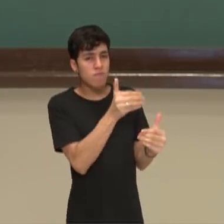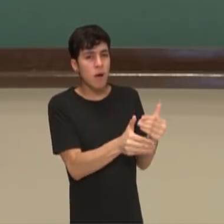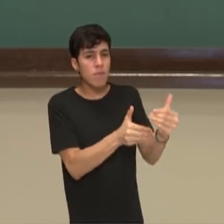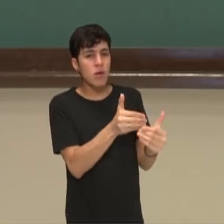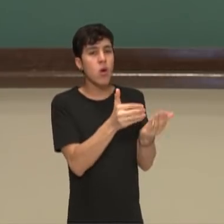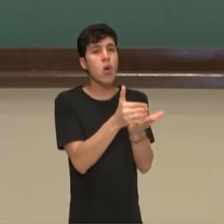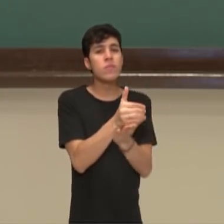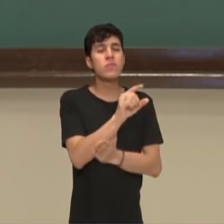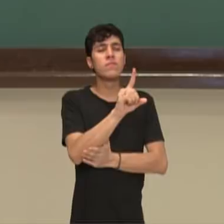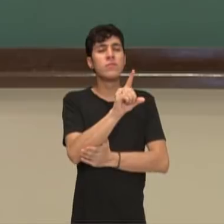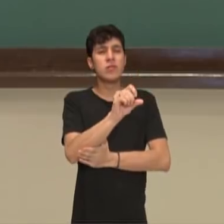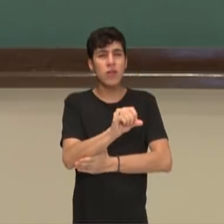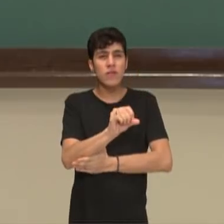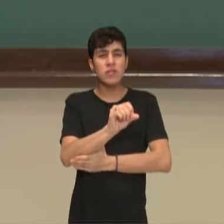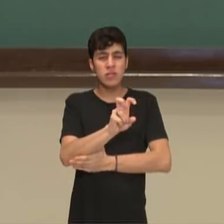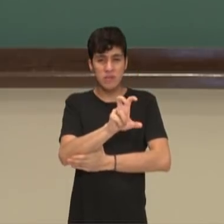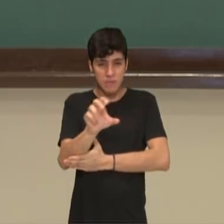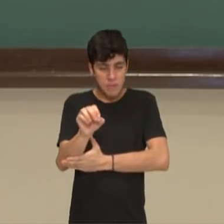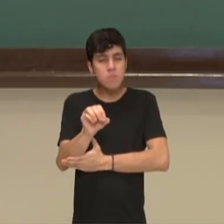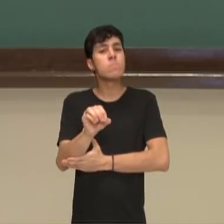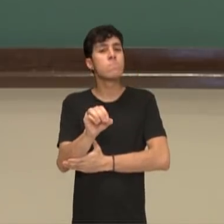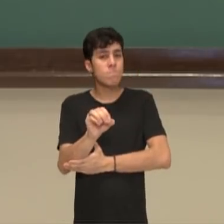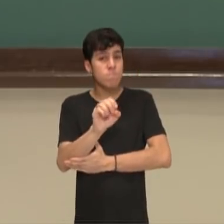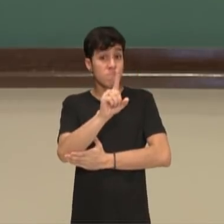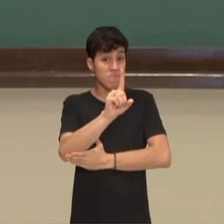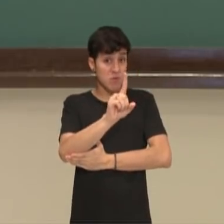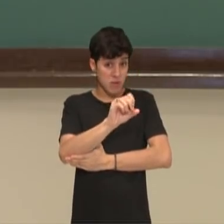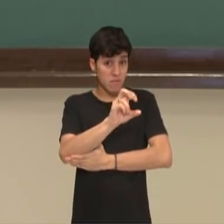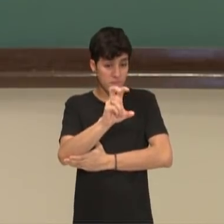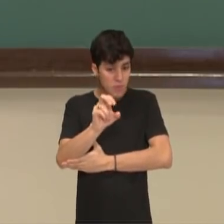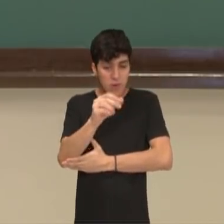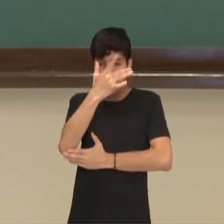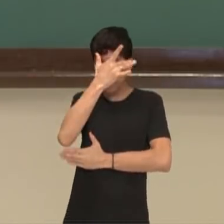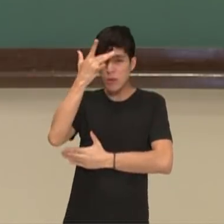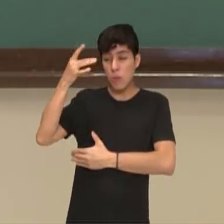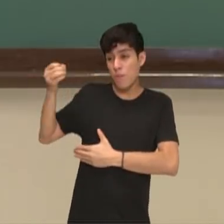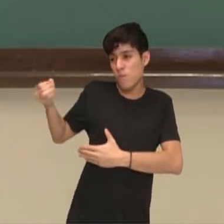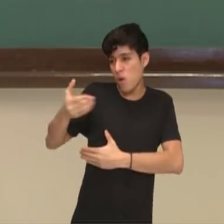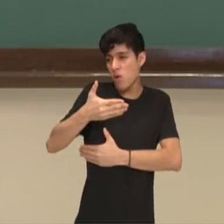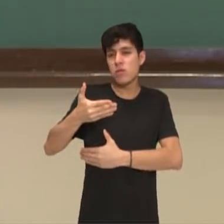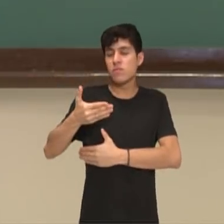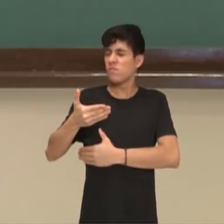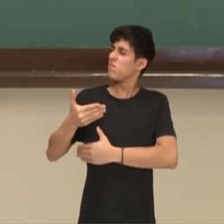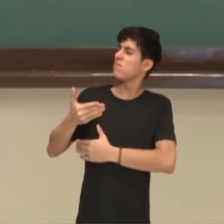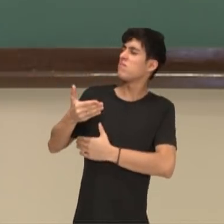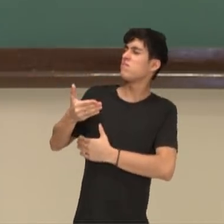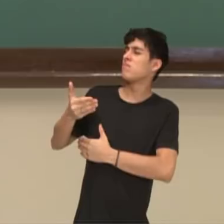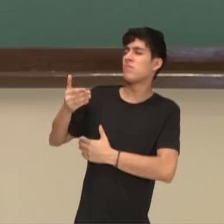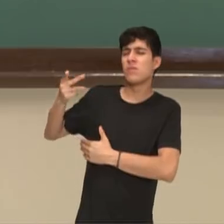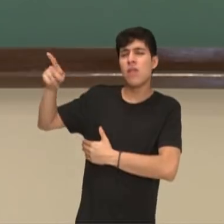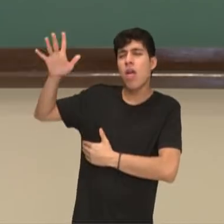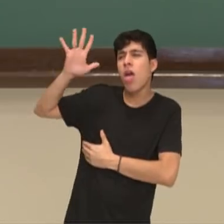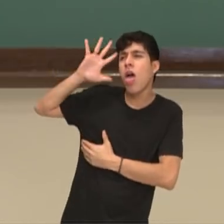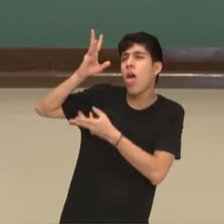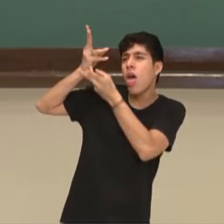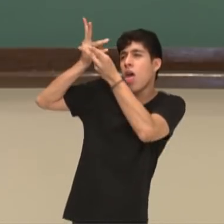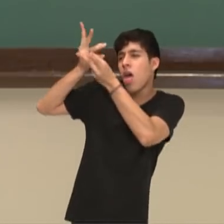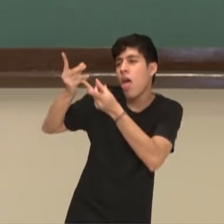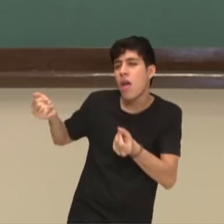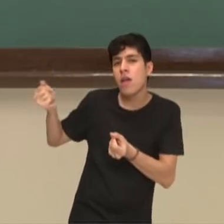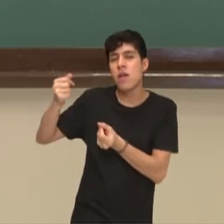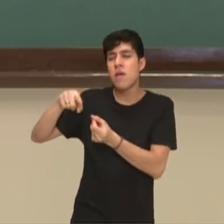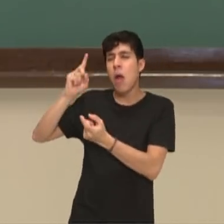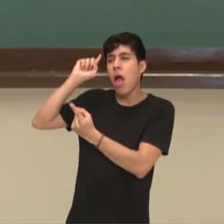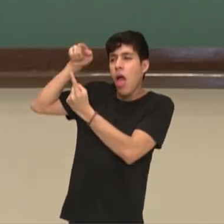lá por 1950, os modernistas já haviam passado, seus ideais já haviam passado, já havia